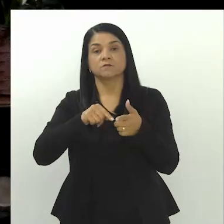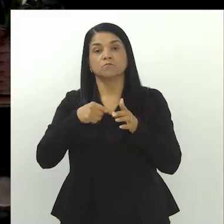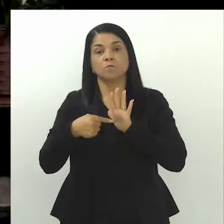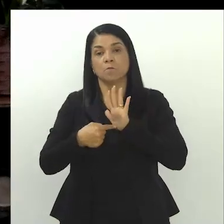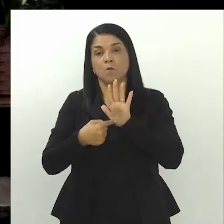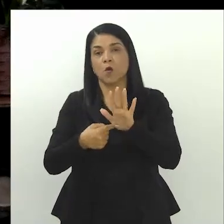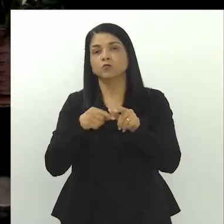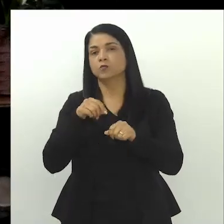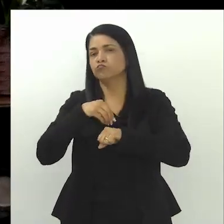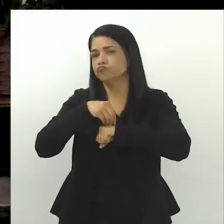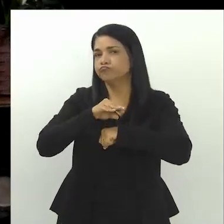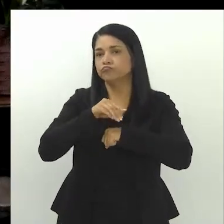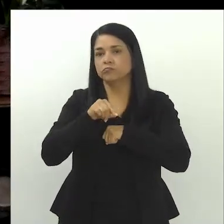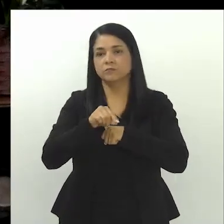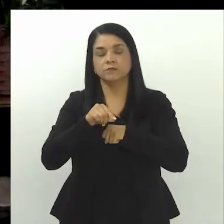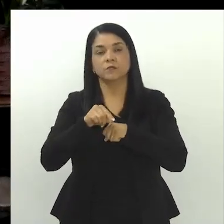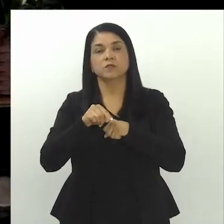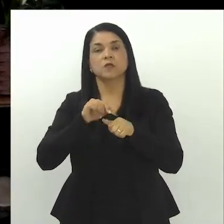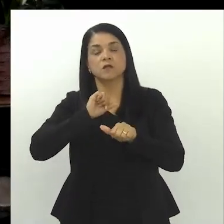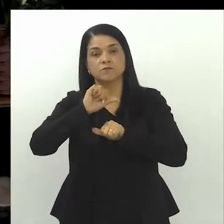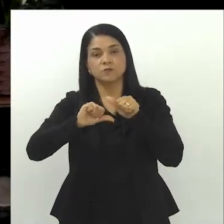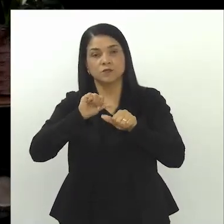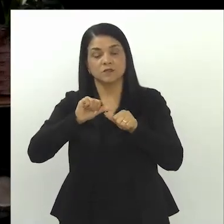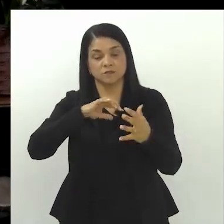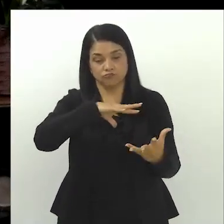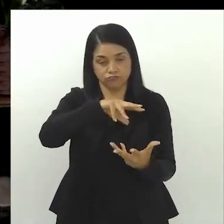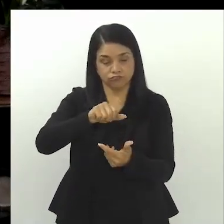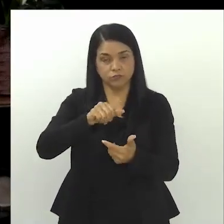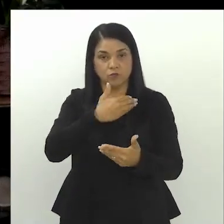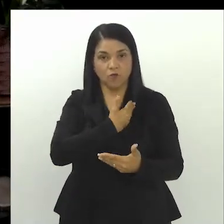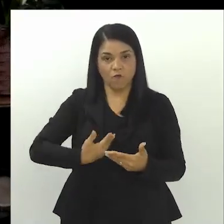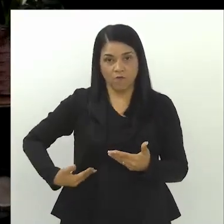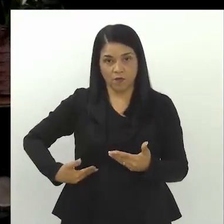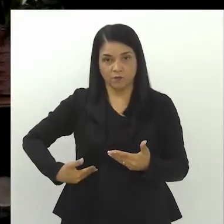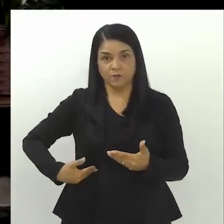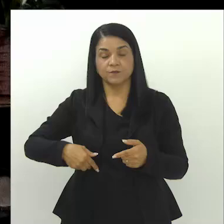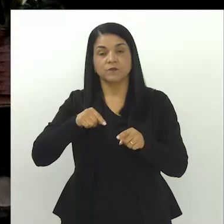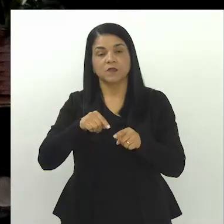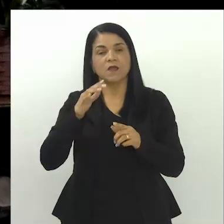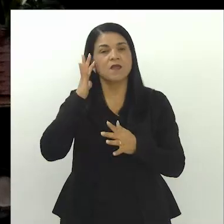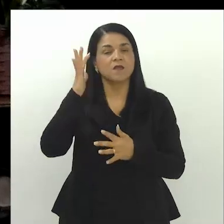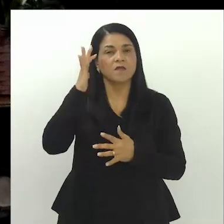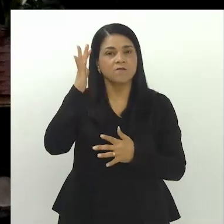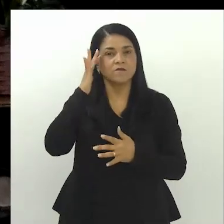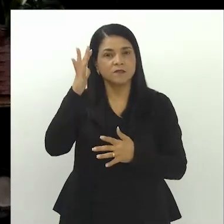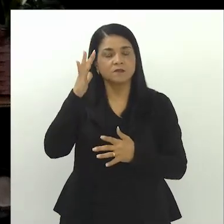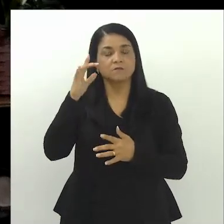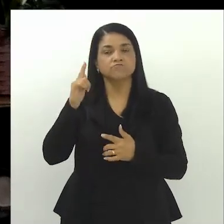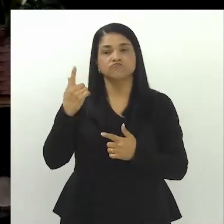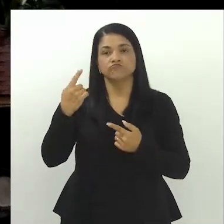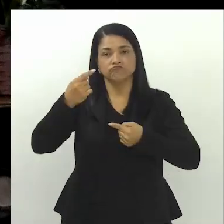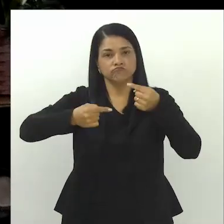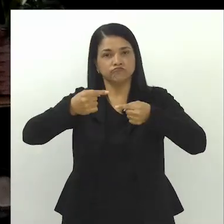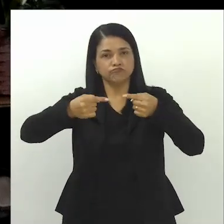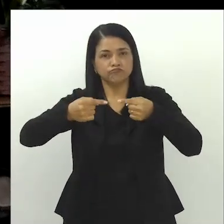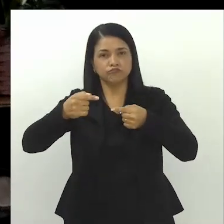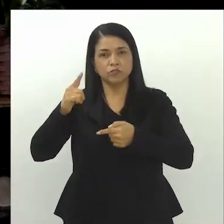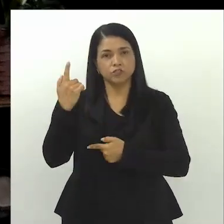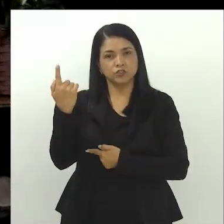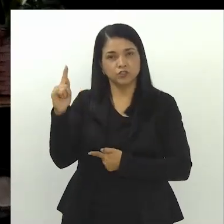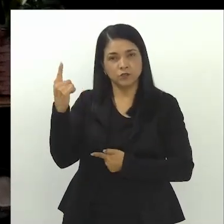como manifesto, há um indicador de reforma das instituições internacionais para que reflitam a realidade